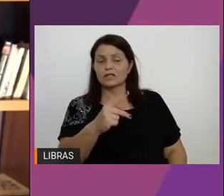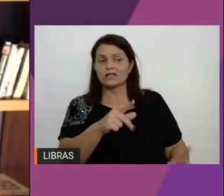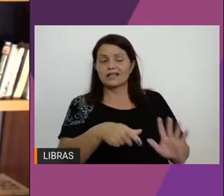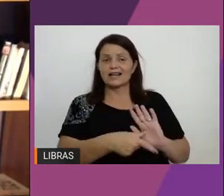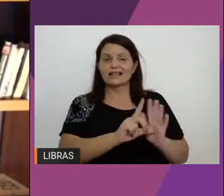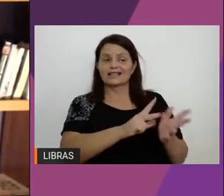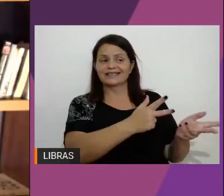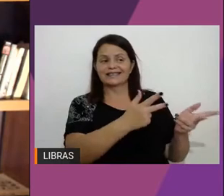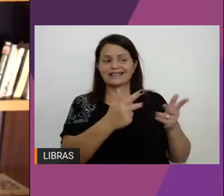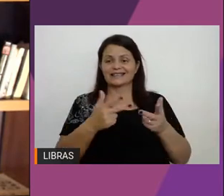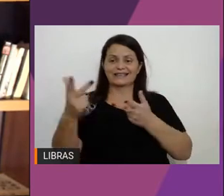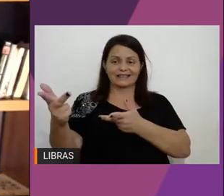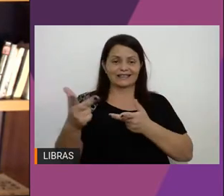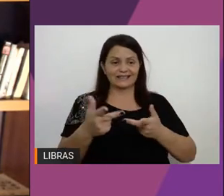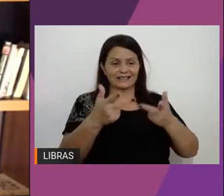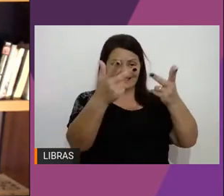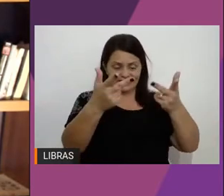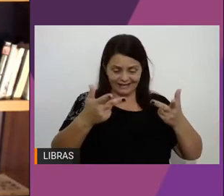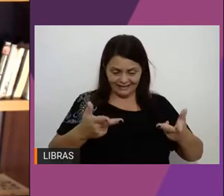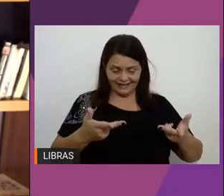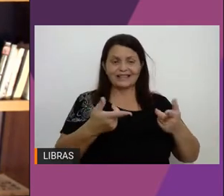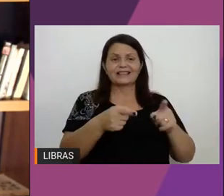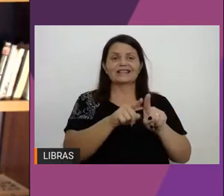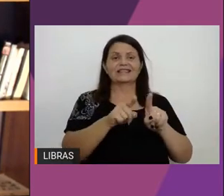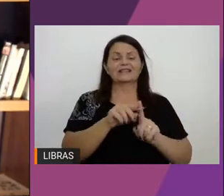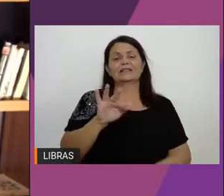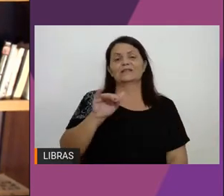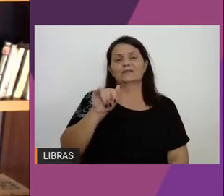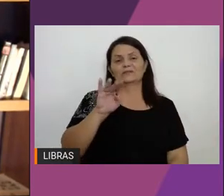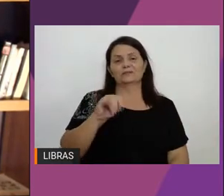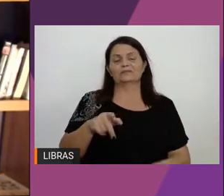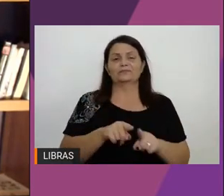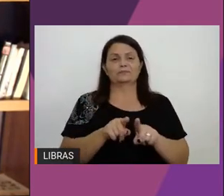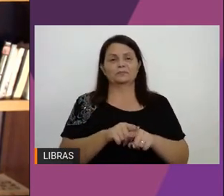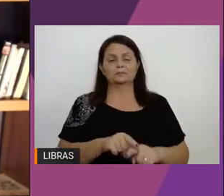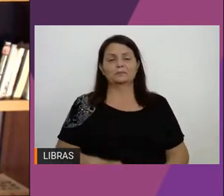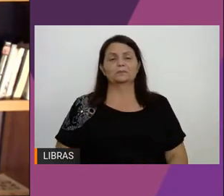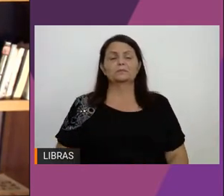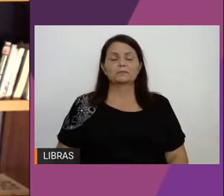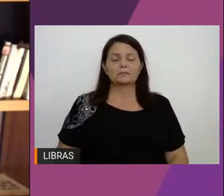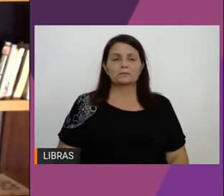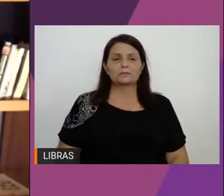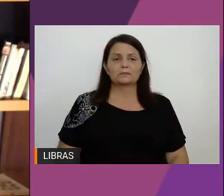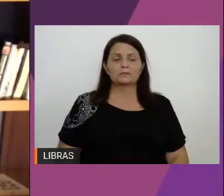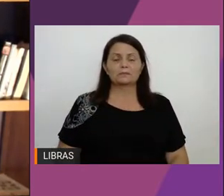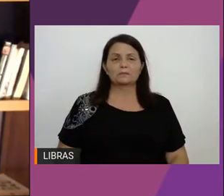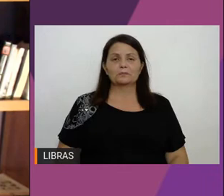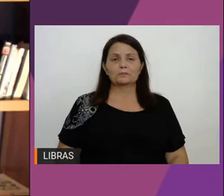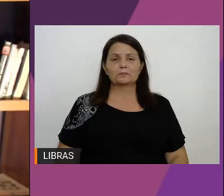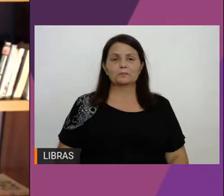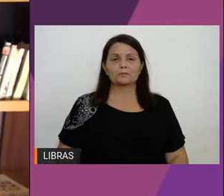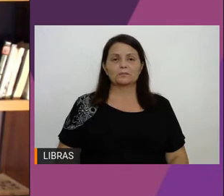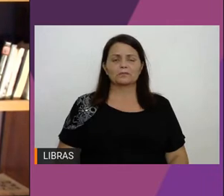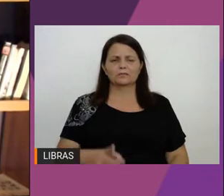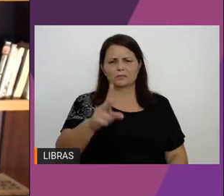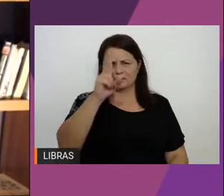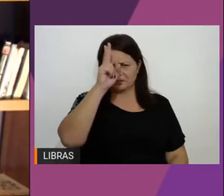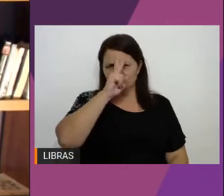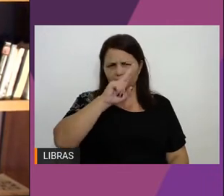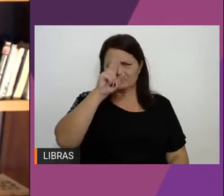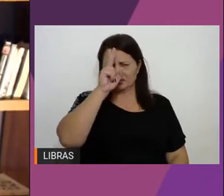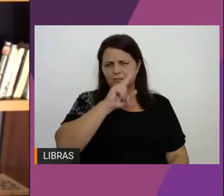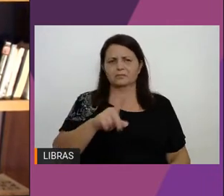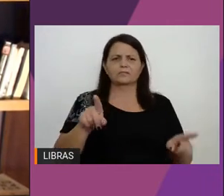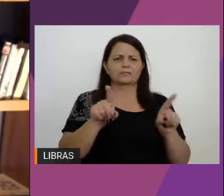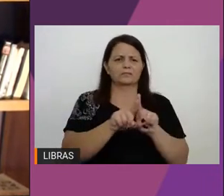Tatiana Salem Levy e vão ser mediada pela sabia nem sexy Ah eu vou lembrar que